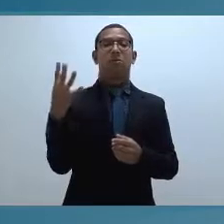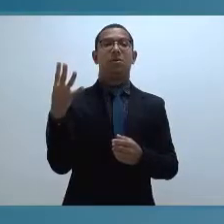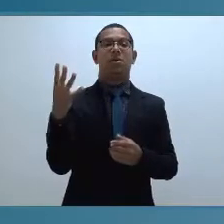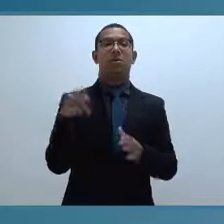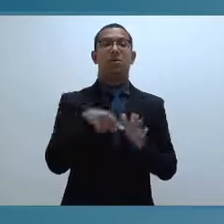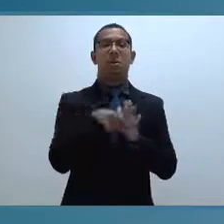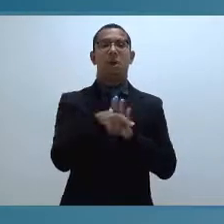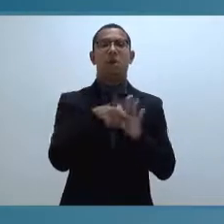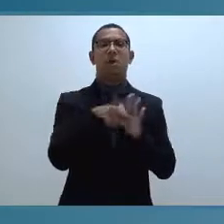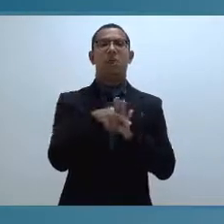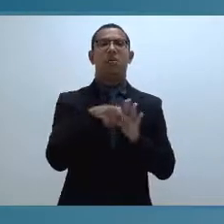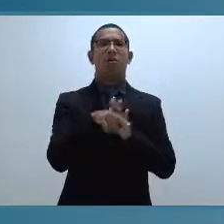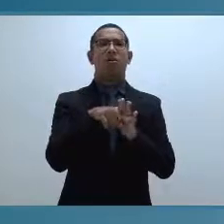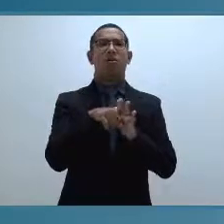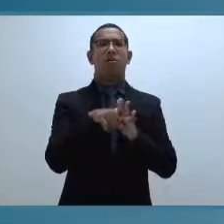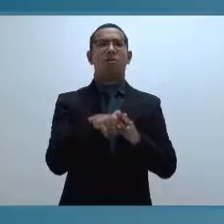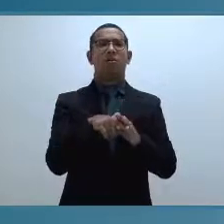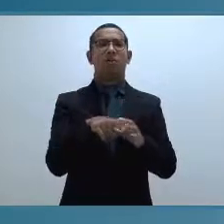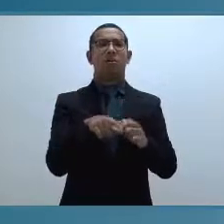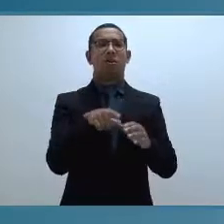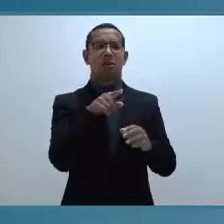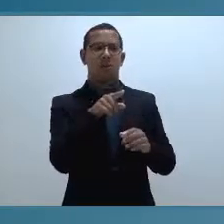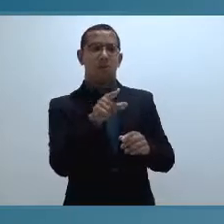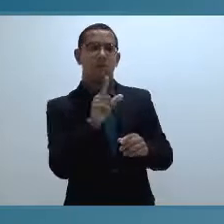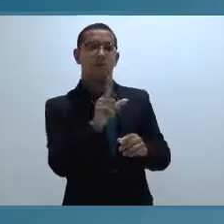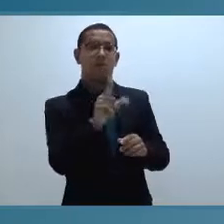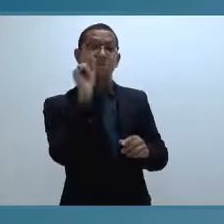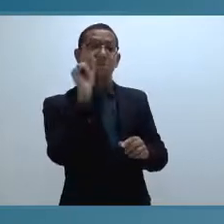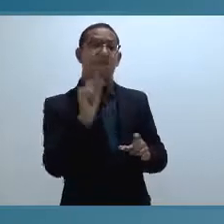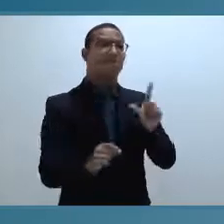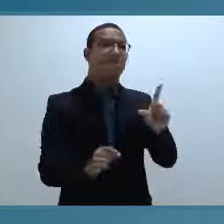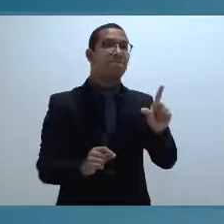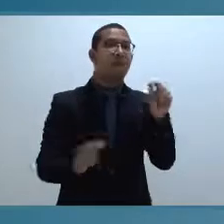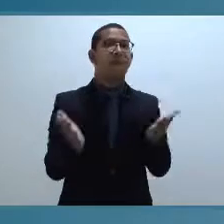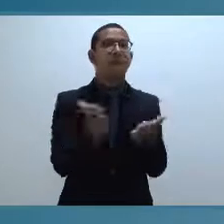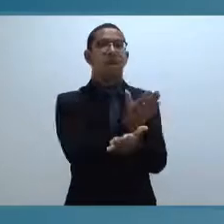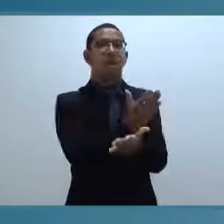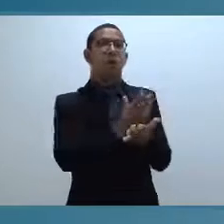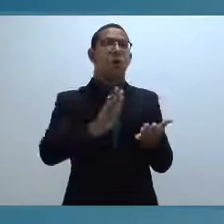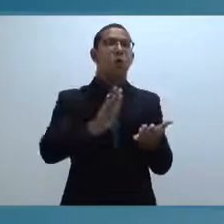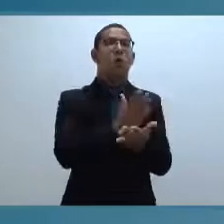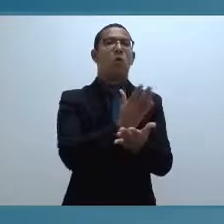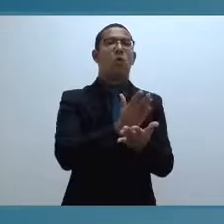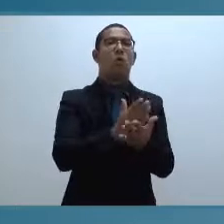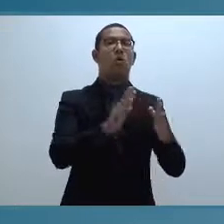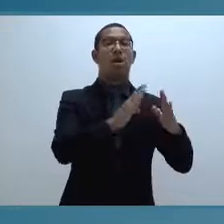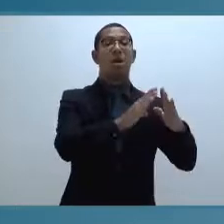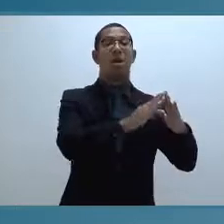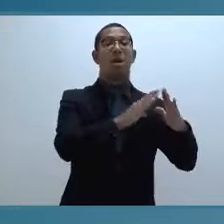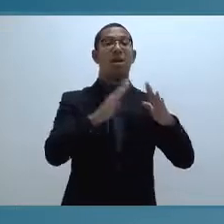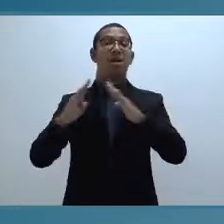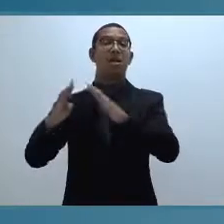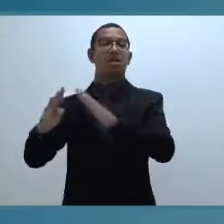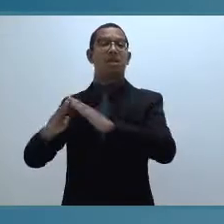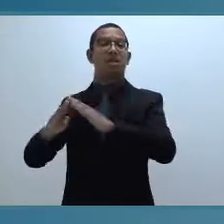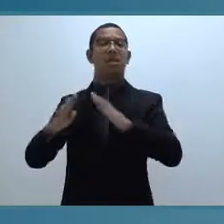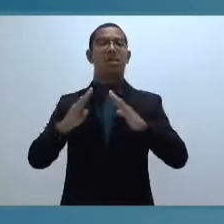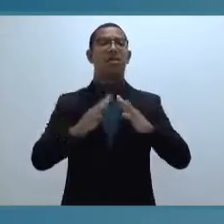análise de situações pontuais específicas, a residência do juiz em local distinto da